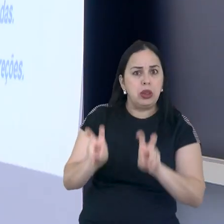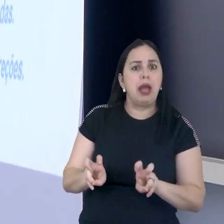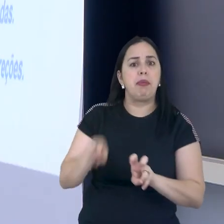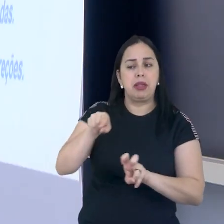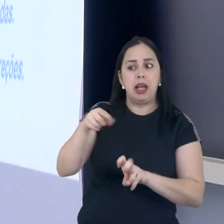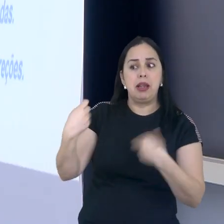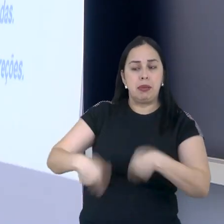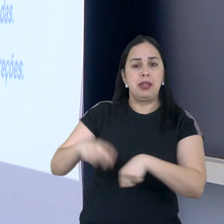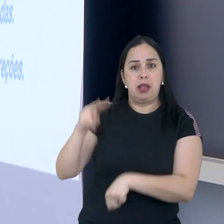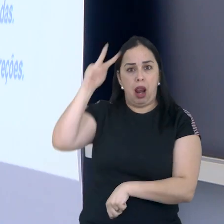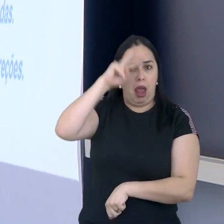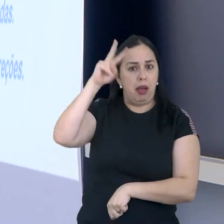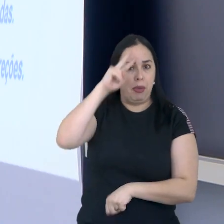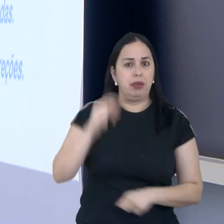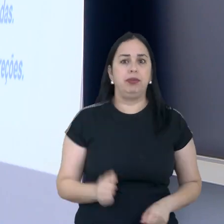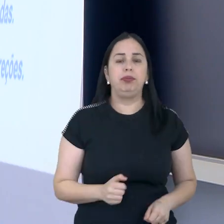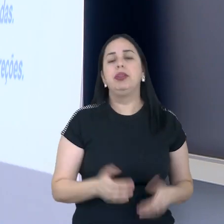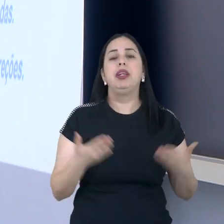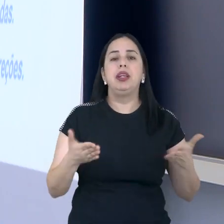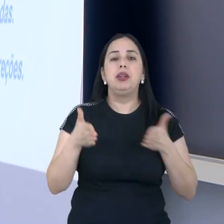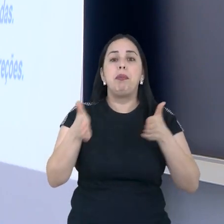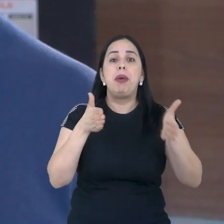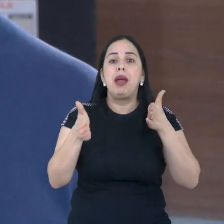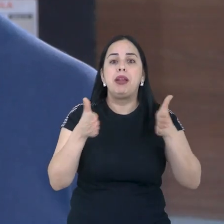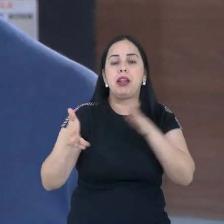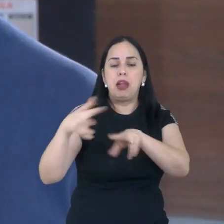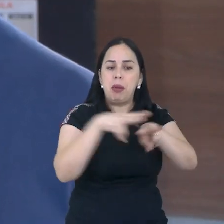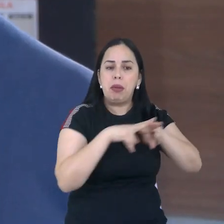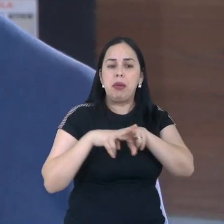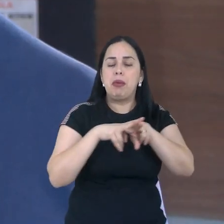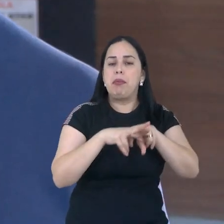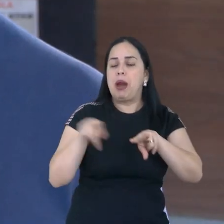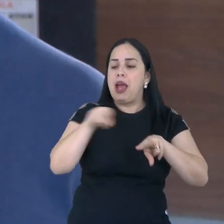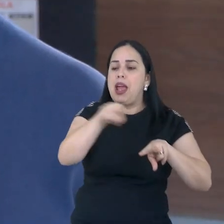os principais assuntos que merecem ser relembrados.